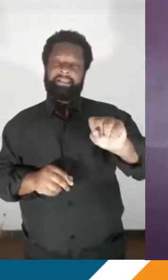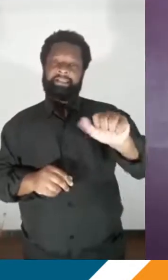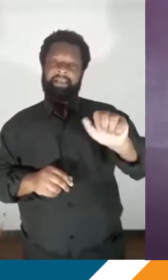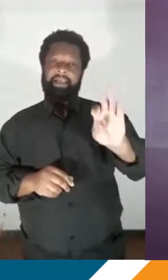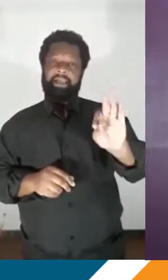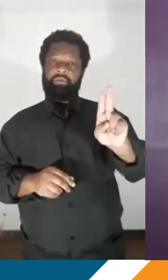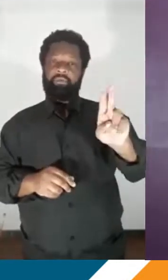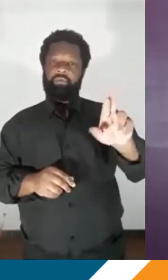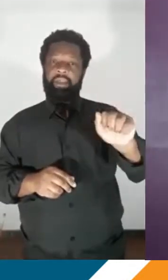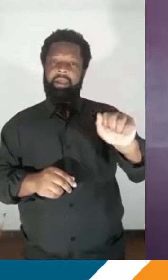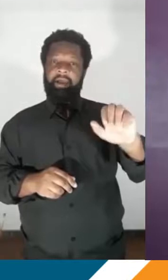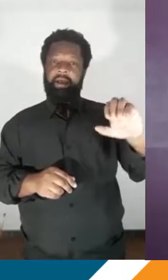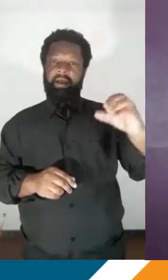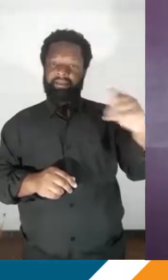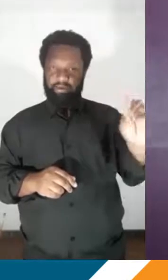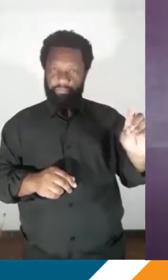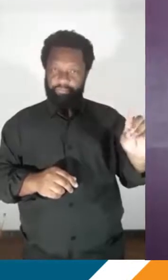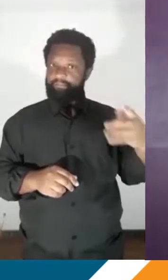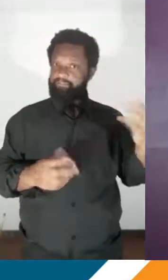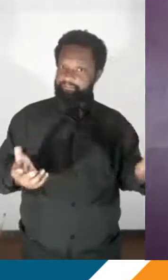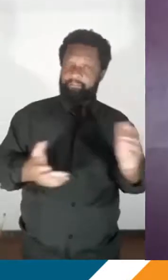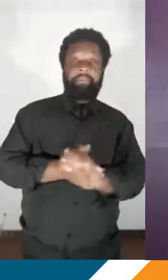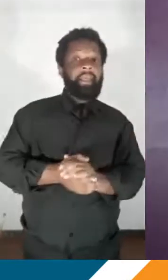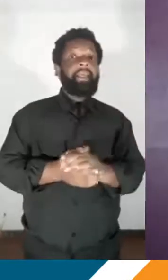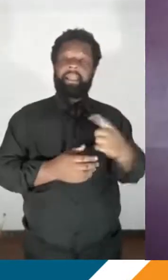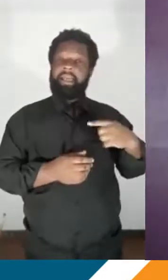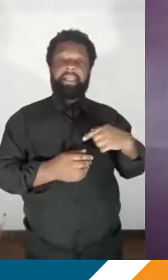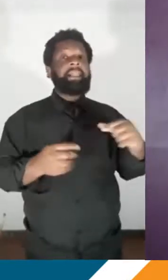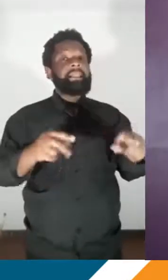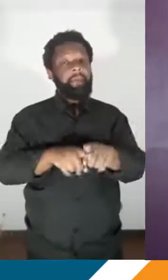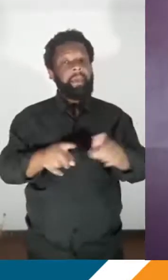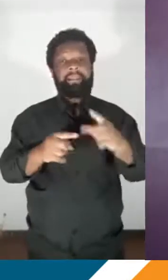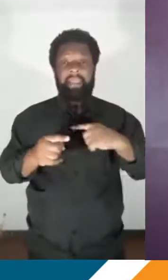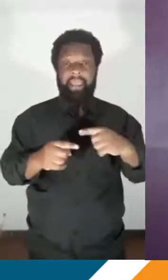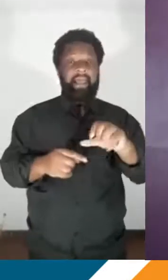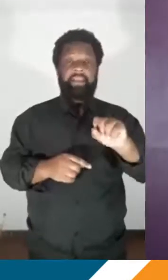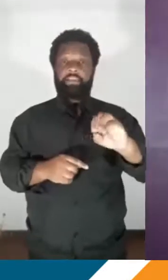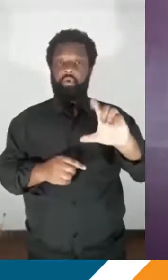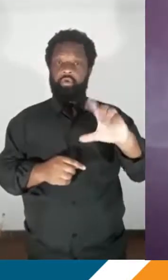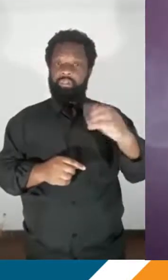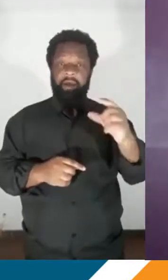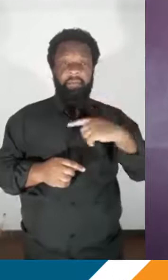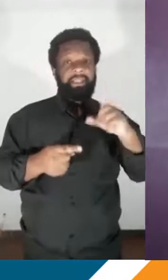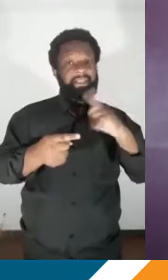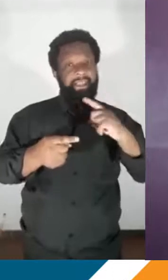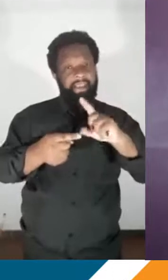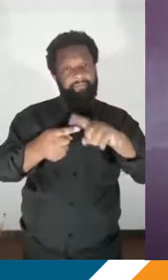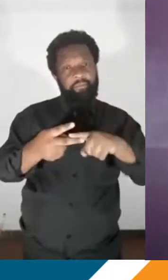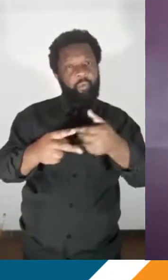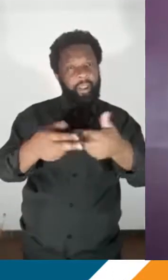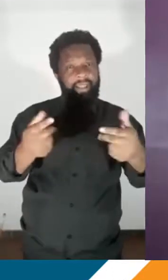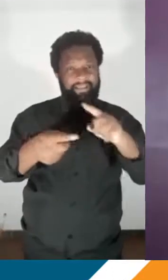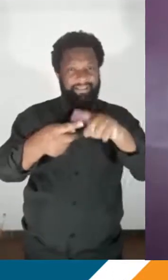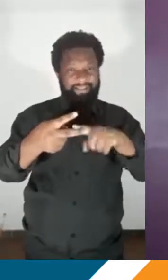de saturação ou coeficiente de solubilidade, tá bom? E a solução ela pode apresentar três estados em